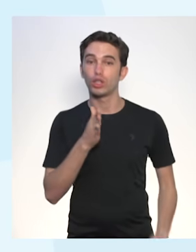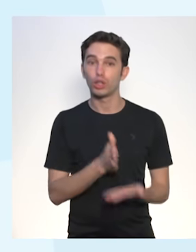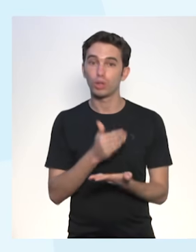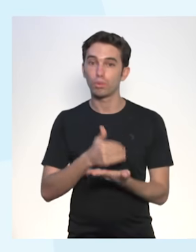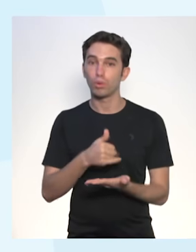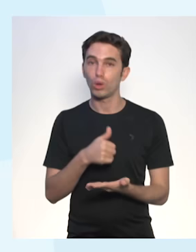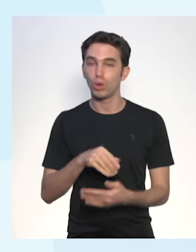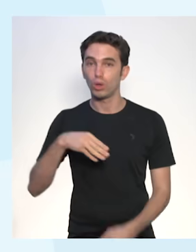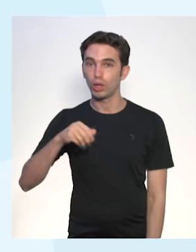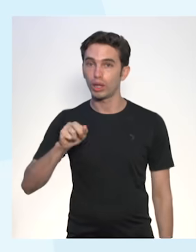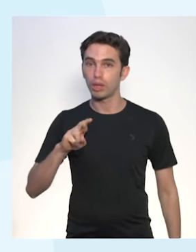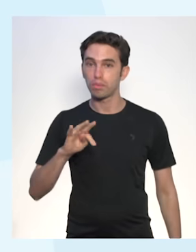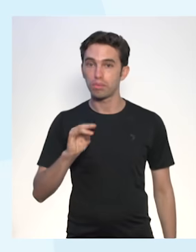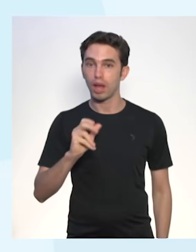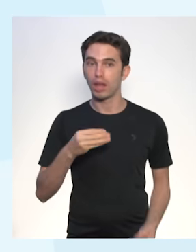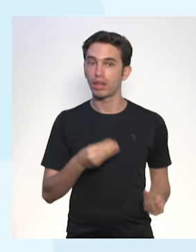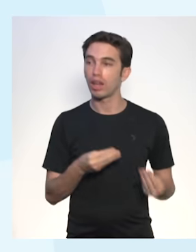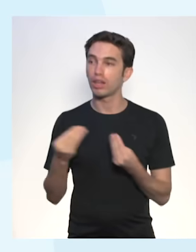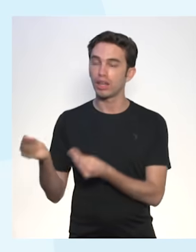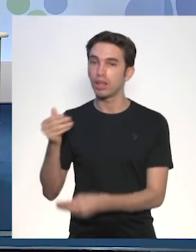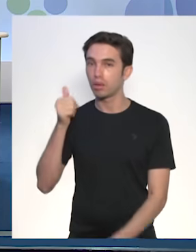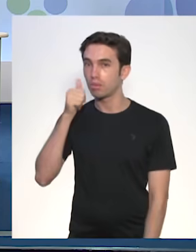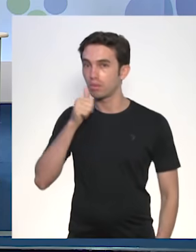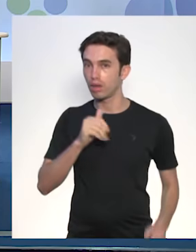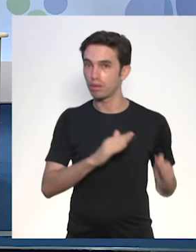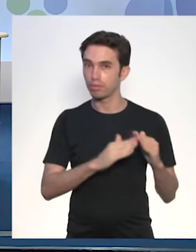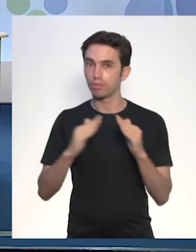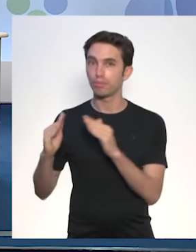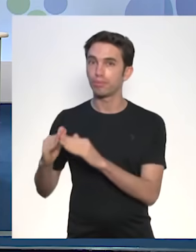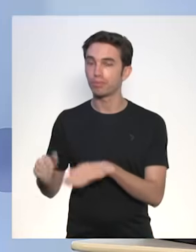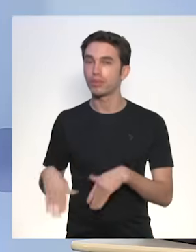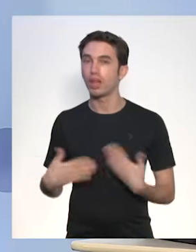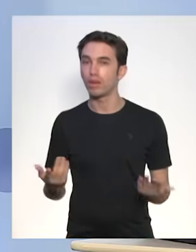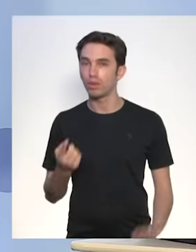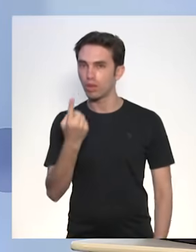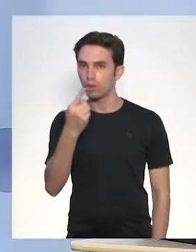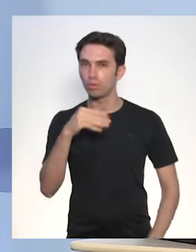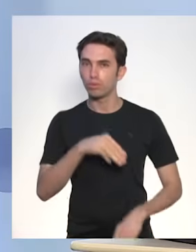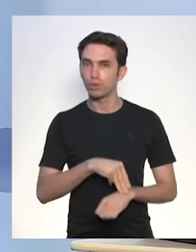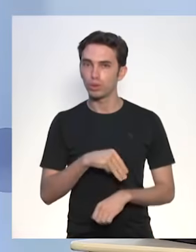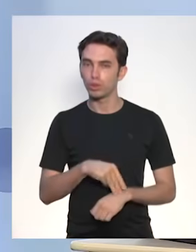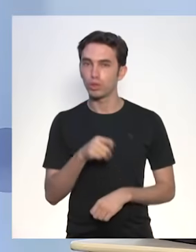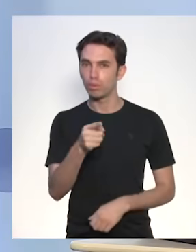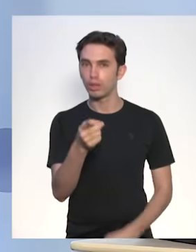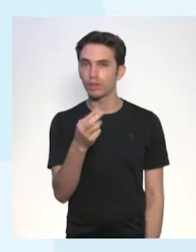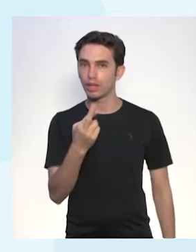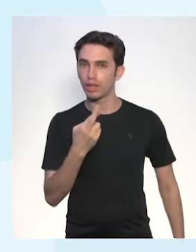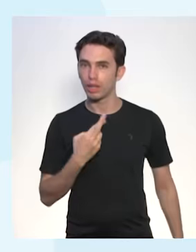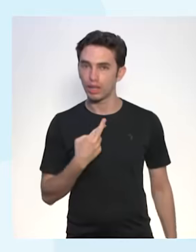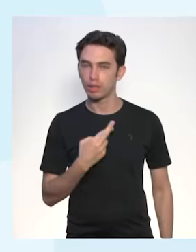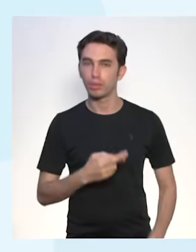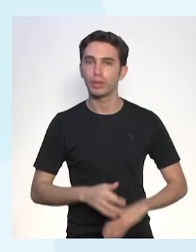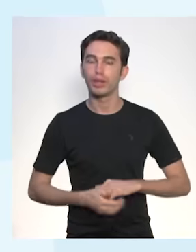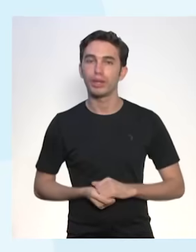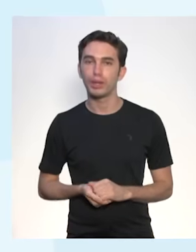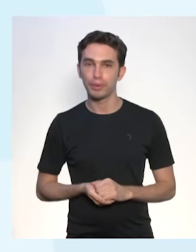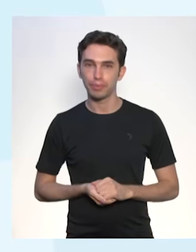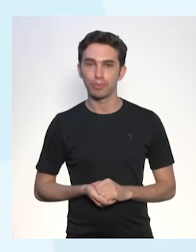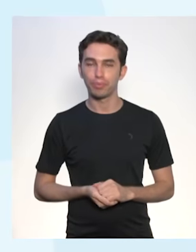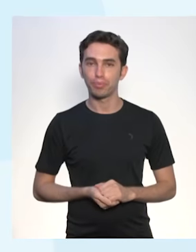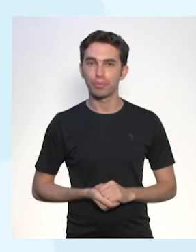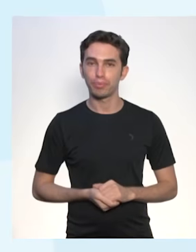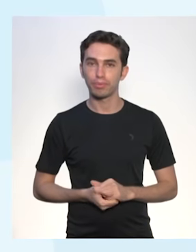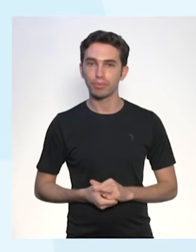deu para a sua vizinha? Olha, vamos fazer o seguinte, Osmar, eu vou dar um minutinho pro pessoal, ó. Vou deixar o texto na tela aí. Manda pra gente